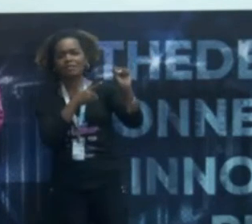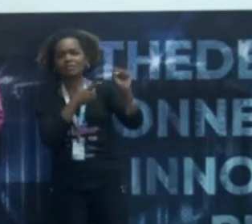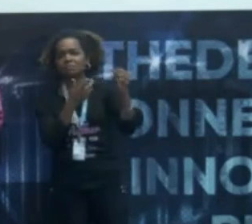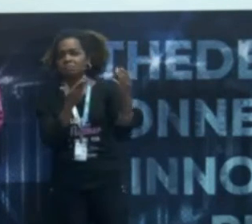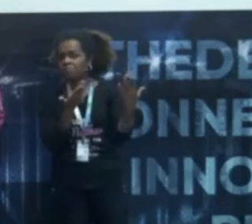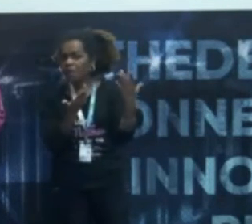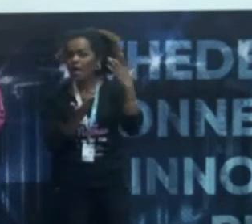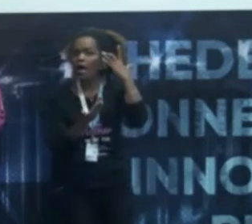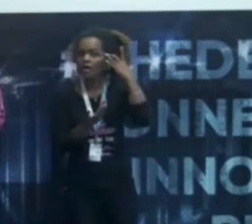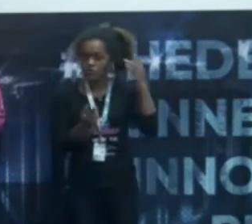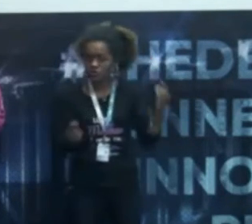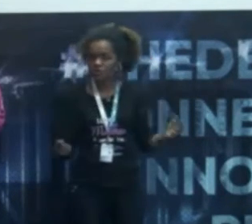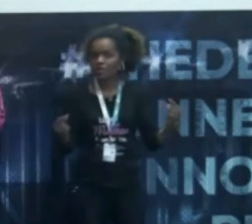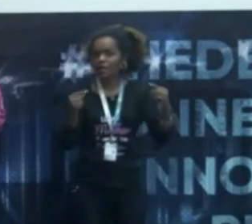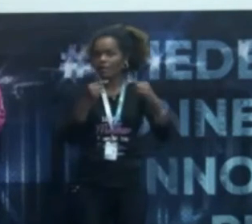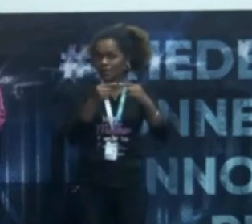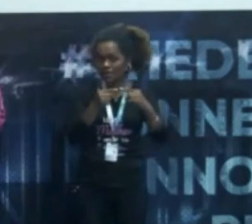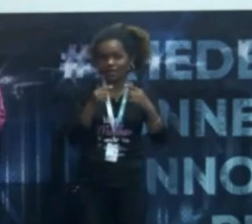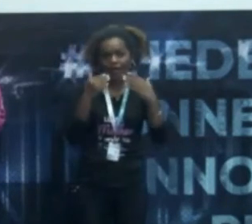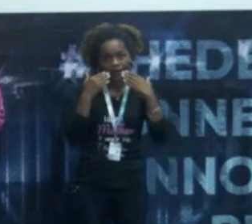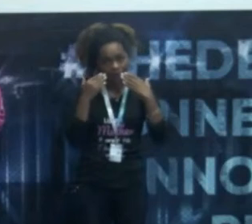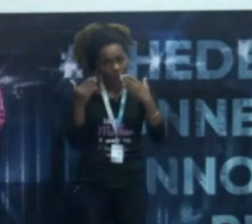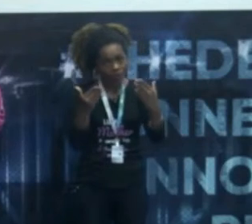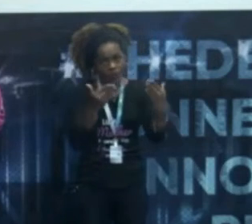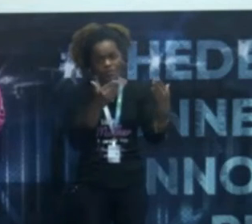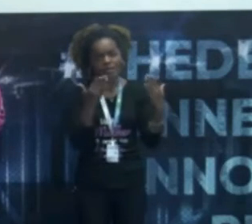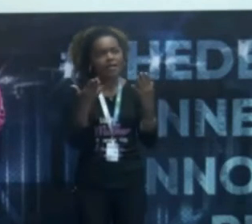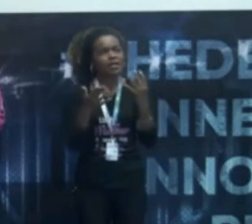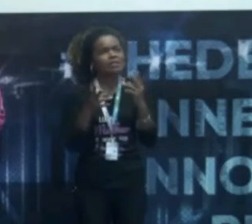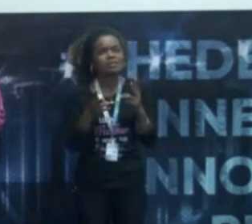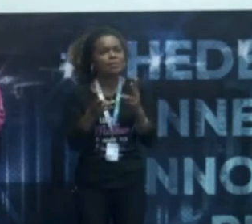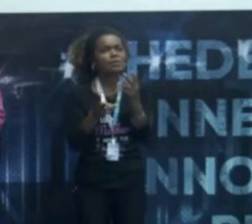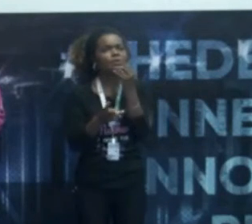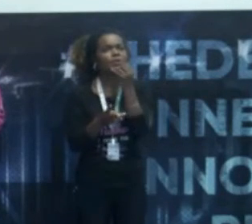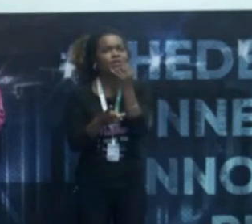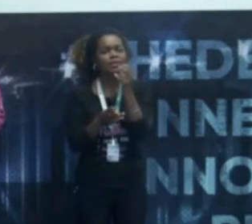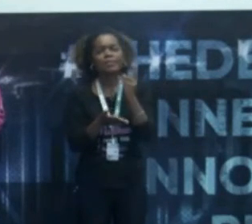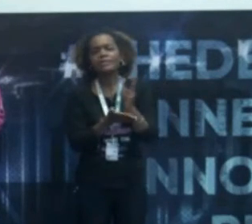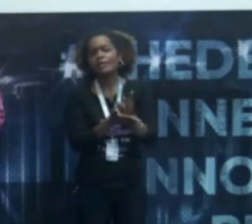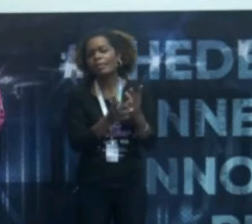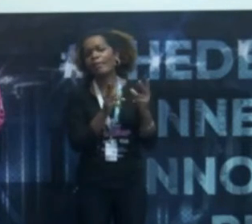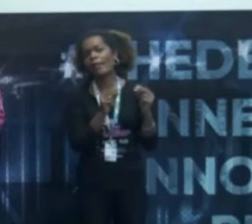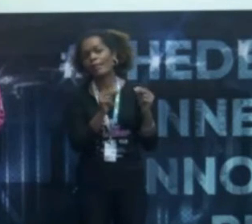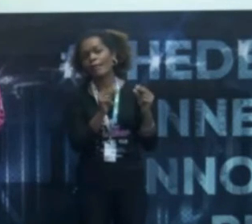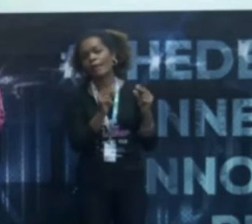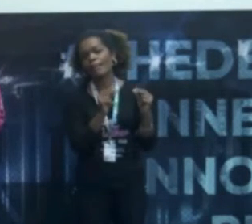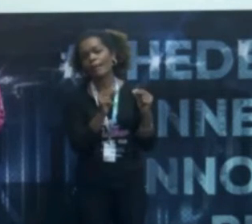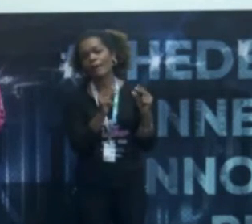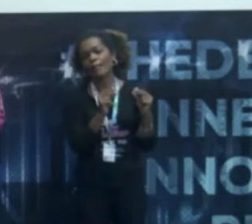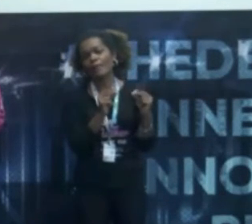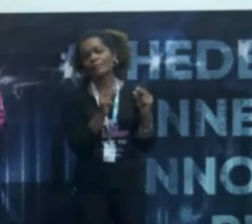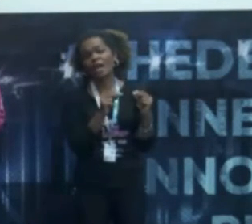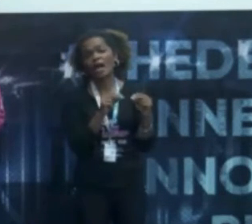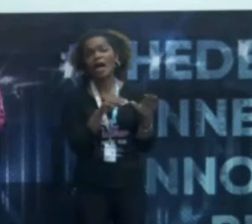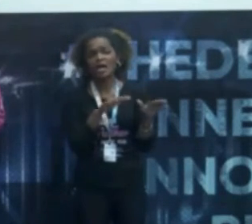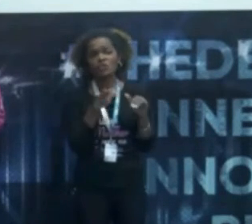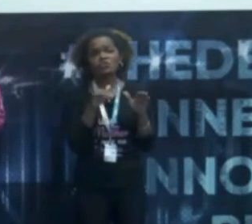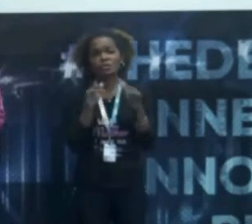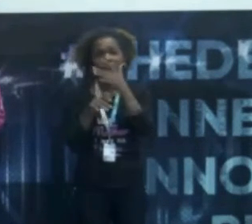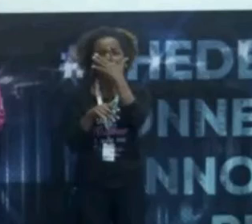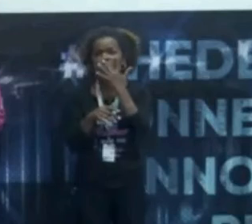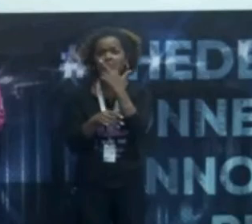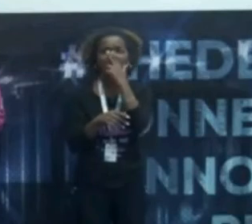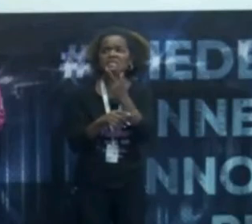né? É sempre a mesmo blá, blá, blá, né? Porque eu não encontro pessoas qualificadas, não encontro